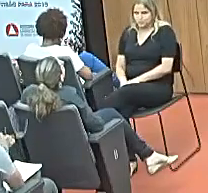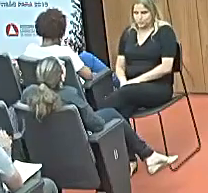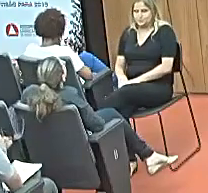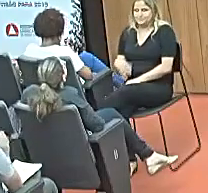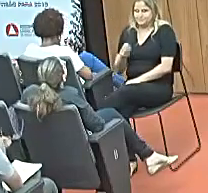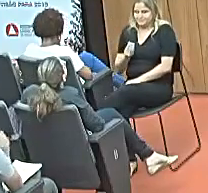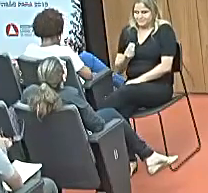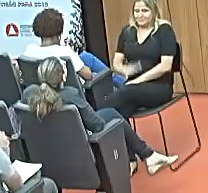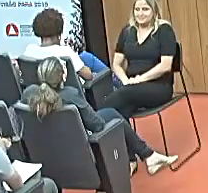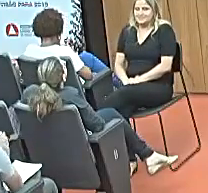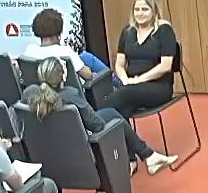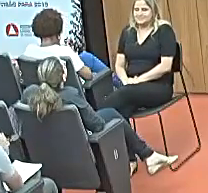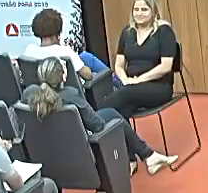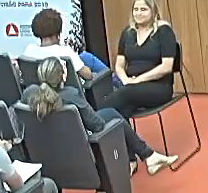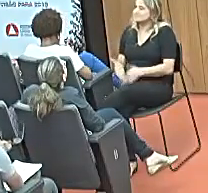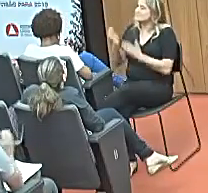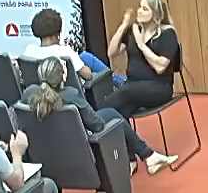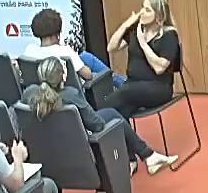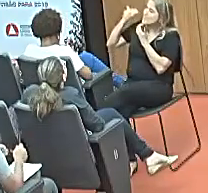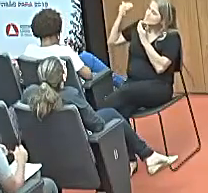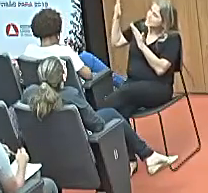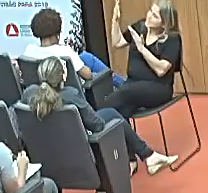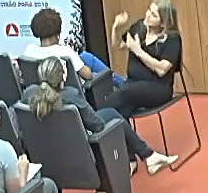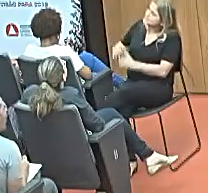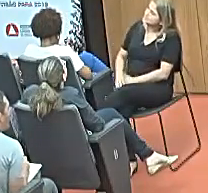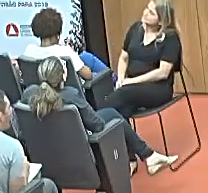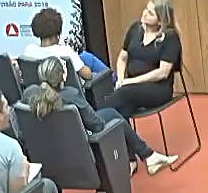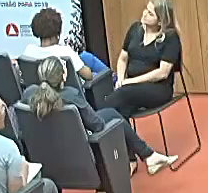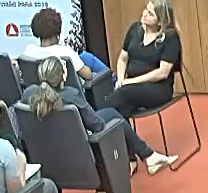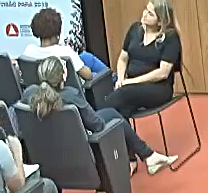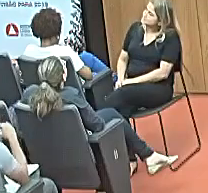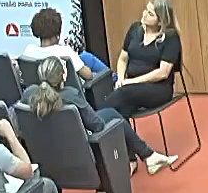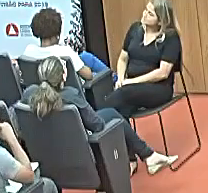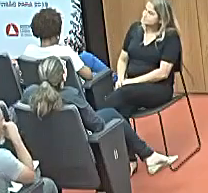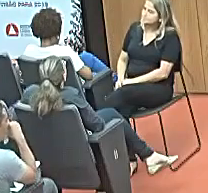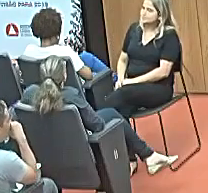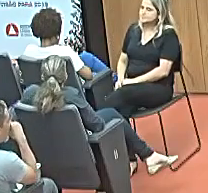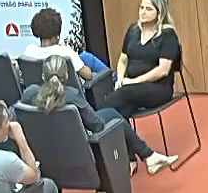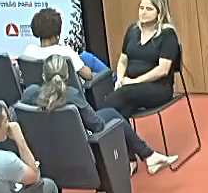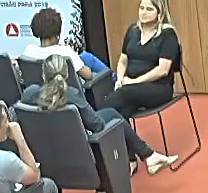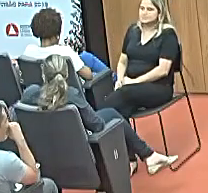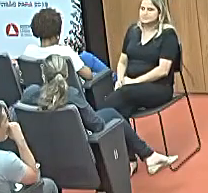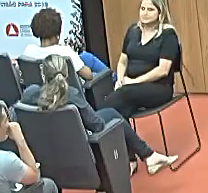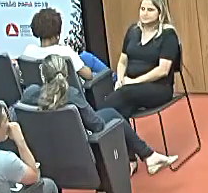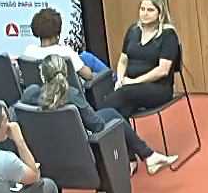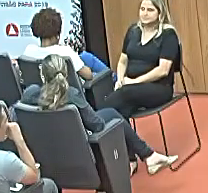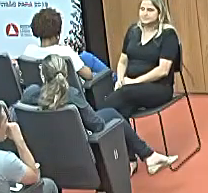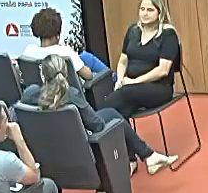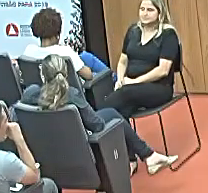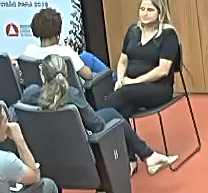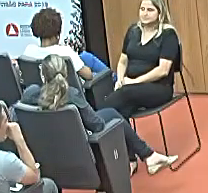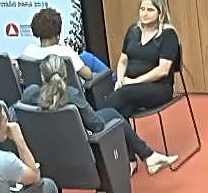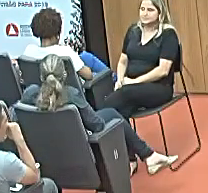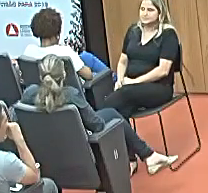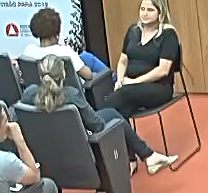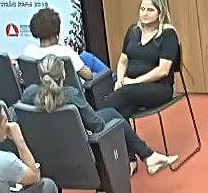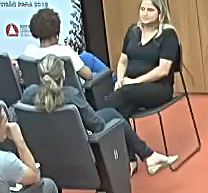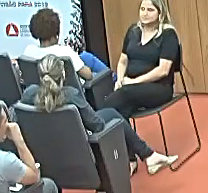ligar mariângela fez o medo oi